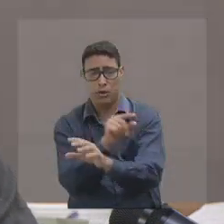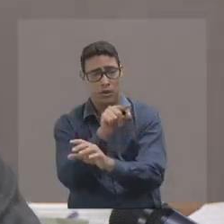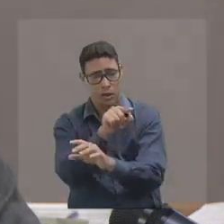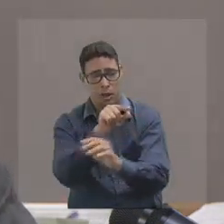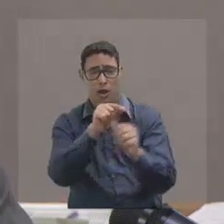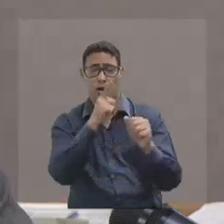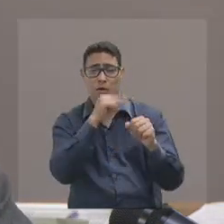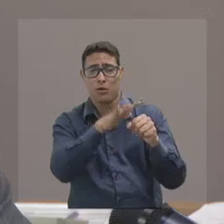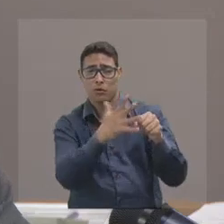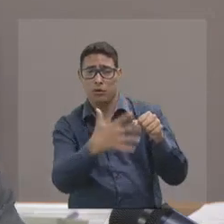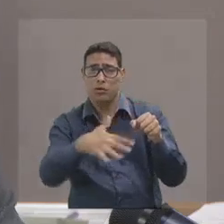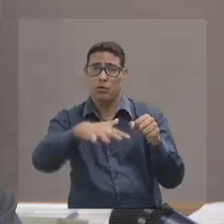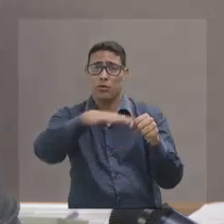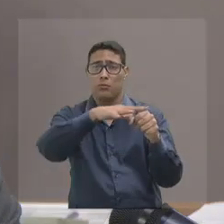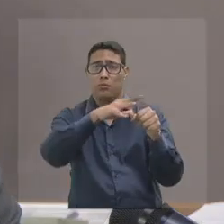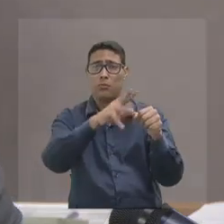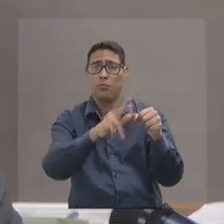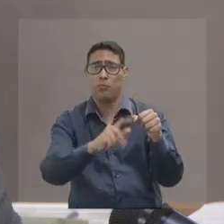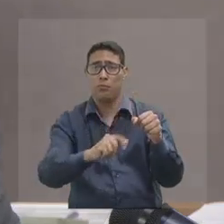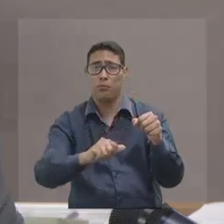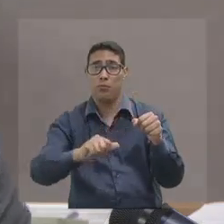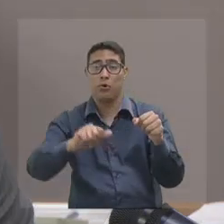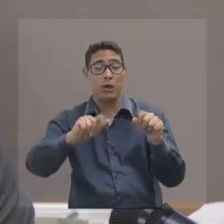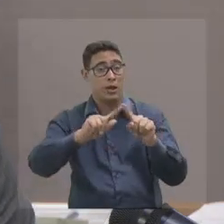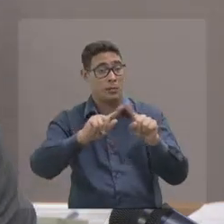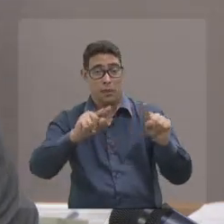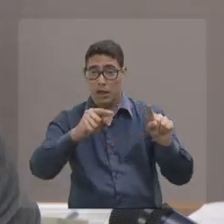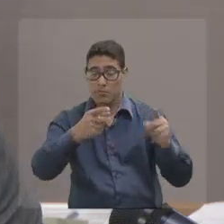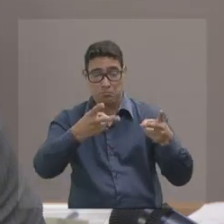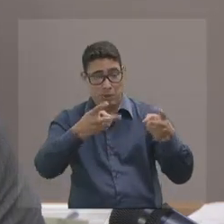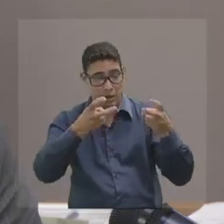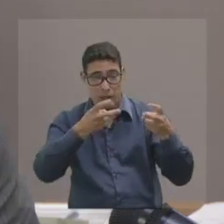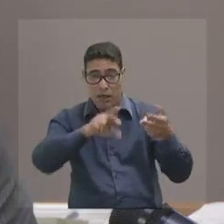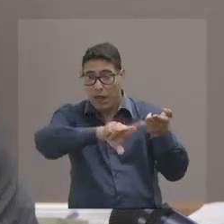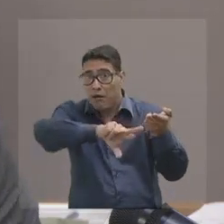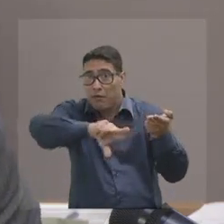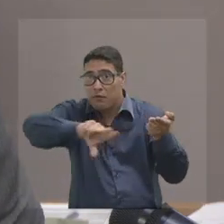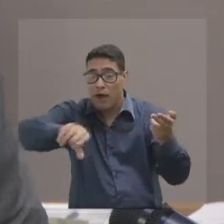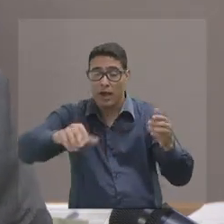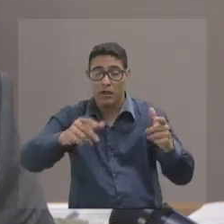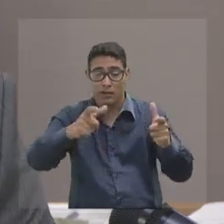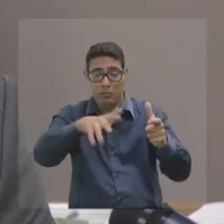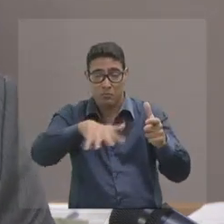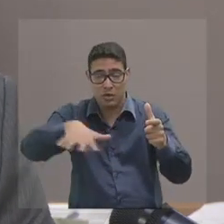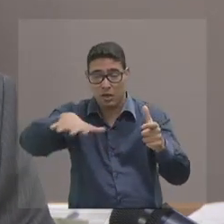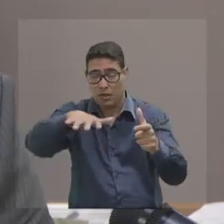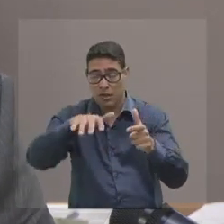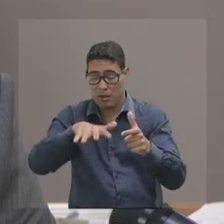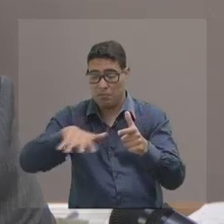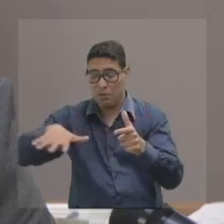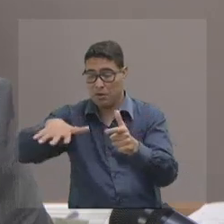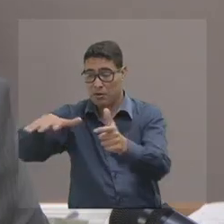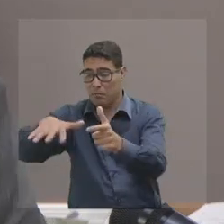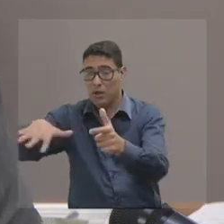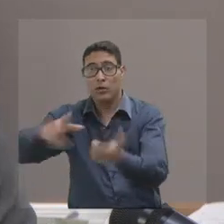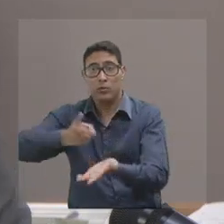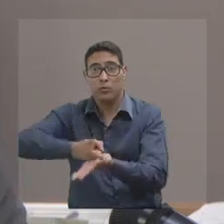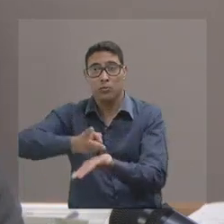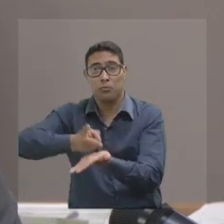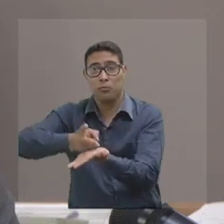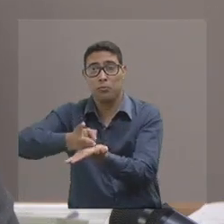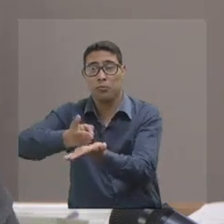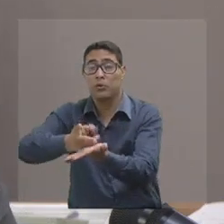e várias dessas barragens não foram descompenadas eu queria perguntar qual